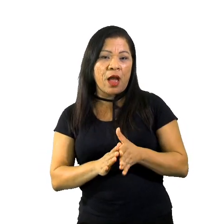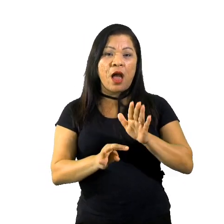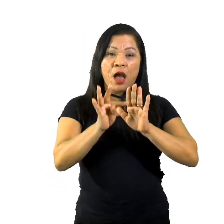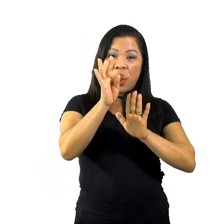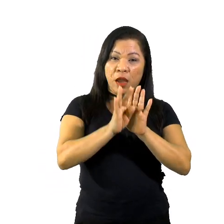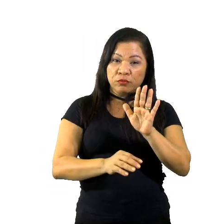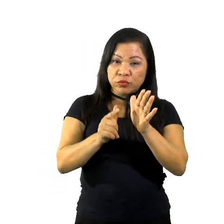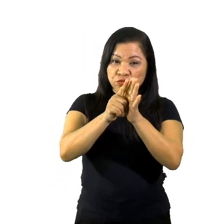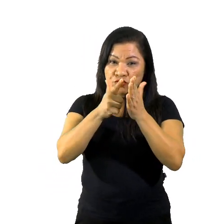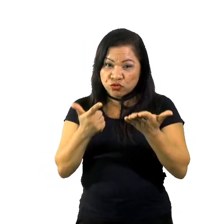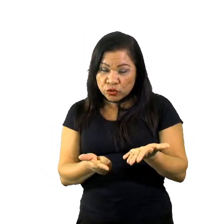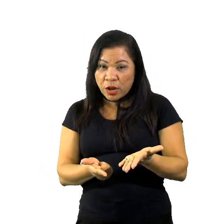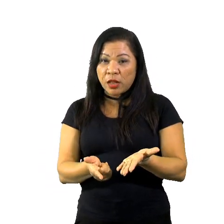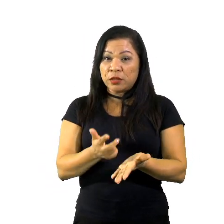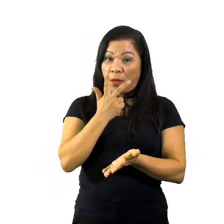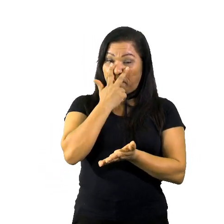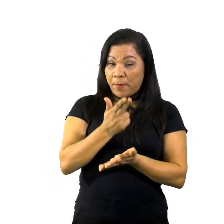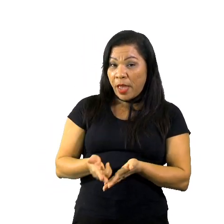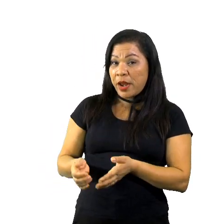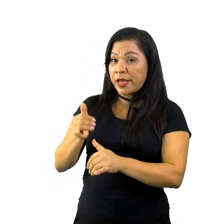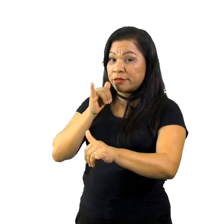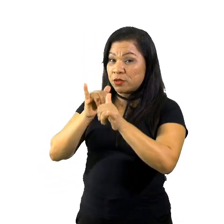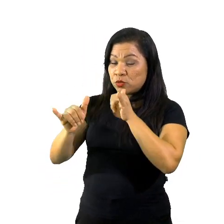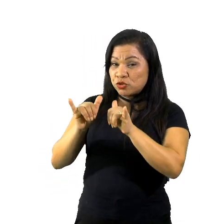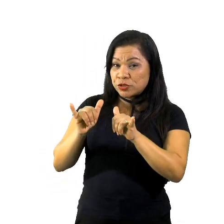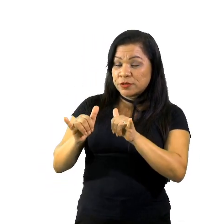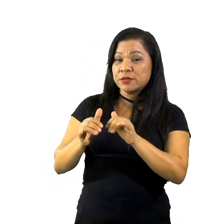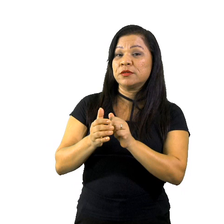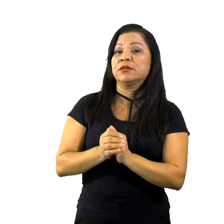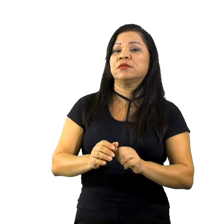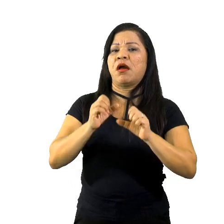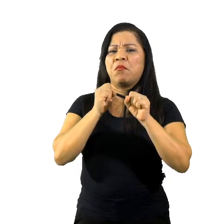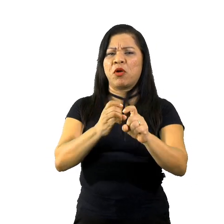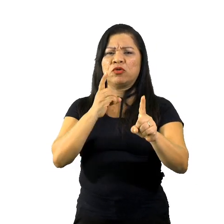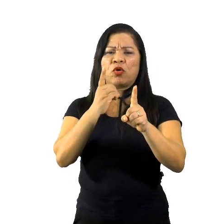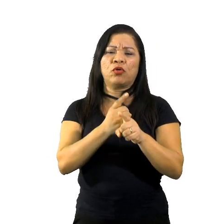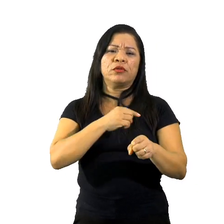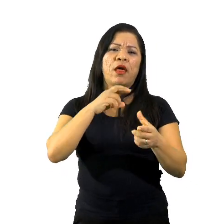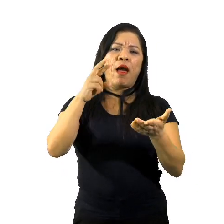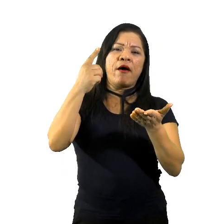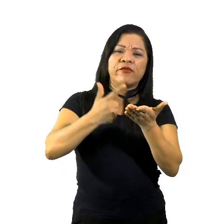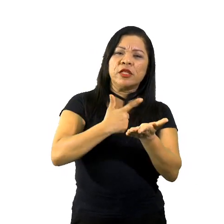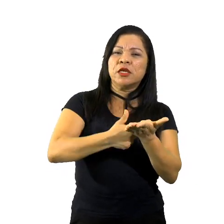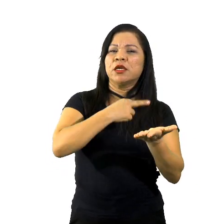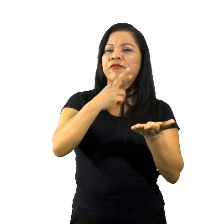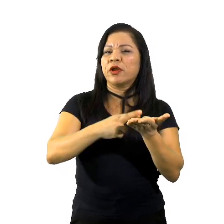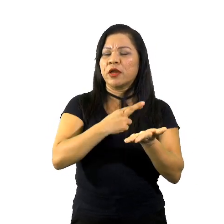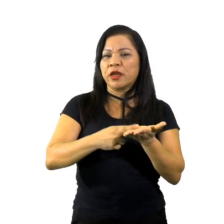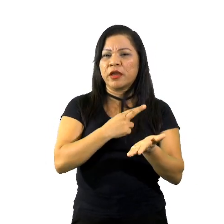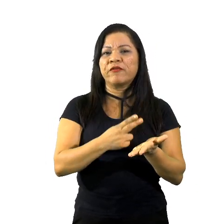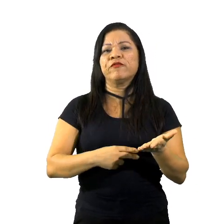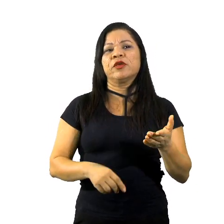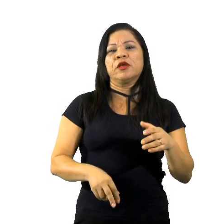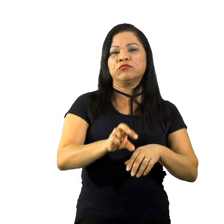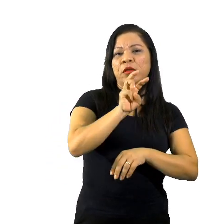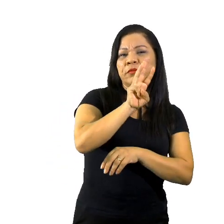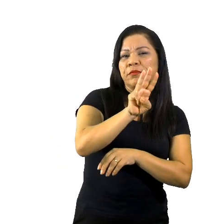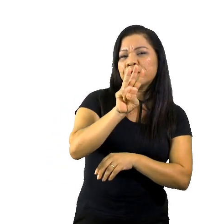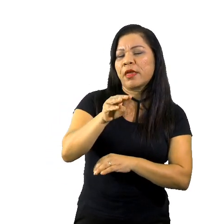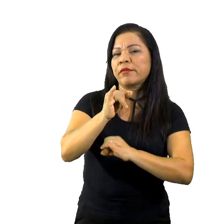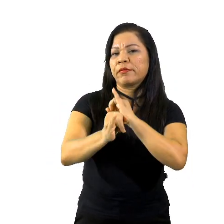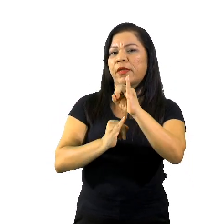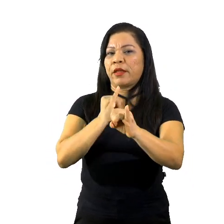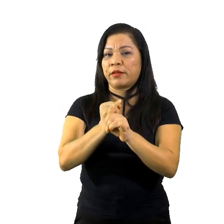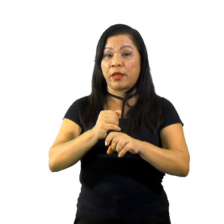como a notícia, e ela pode ser encontrada em revistas, livros, sites da internet ou na televisão.